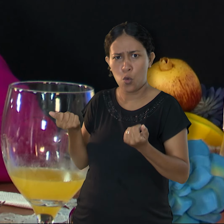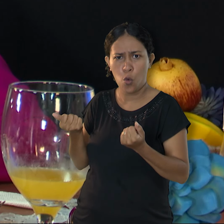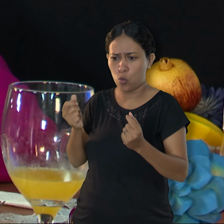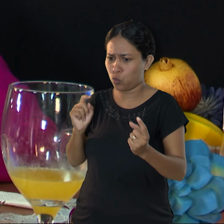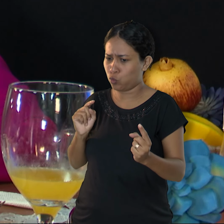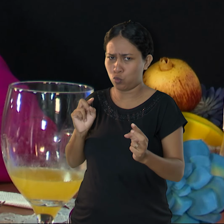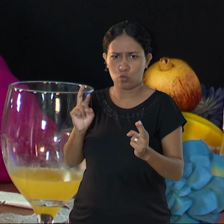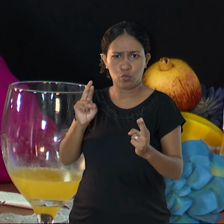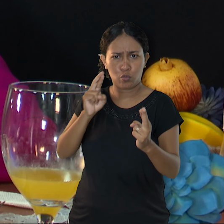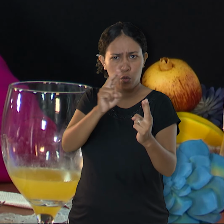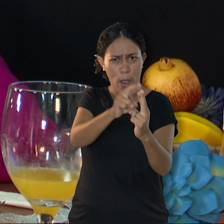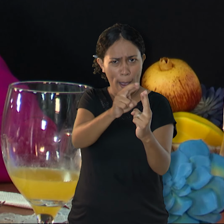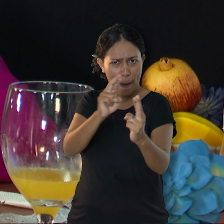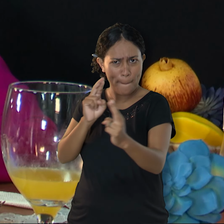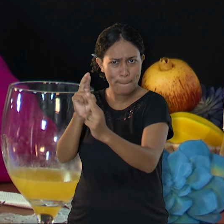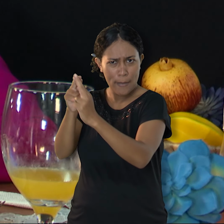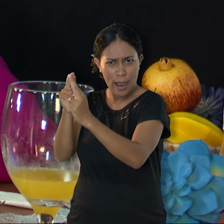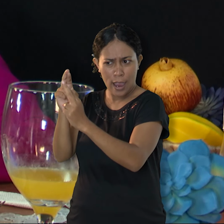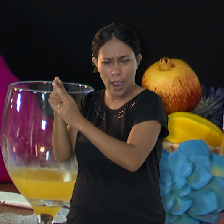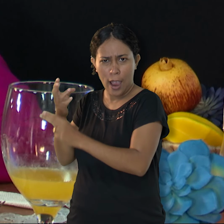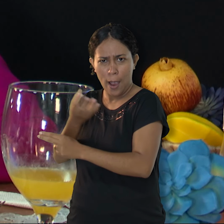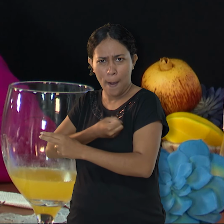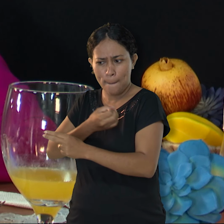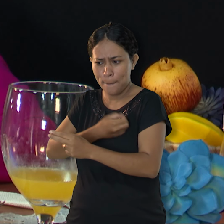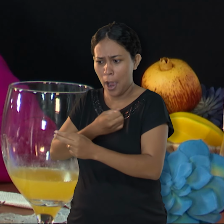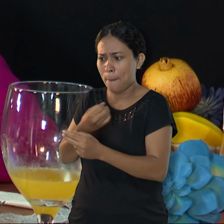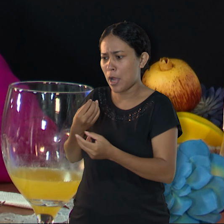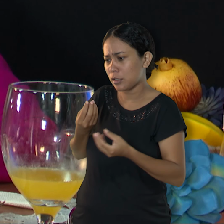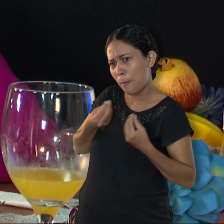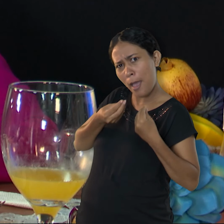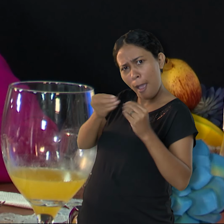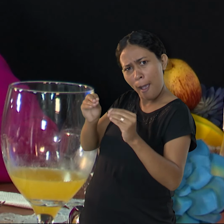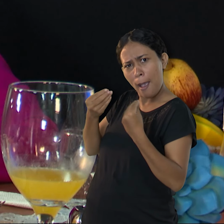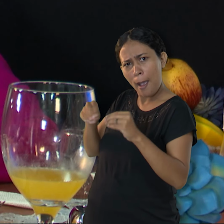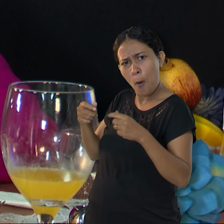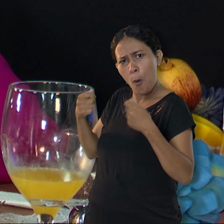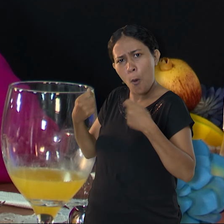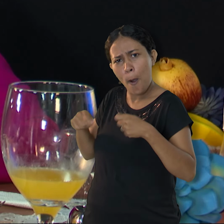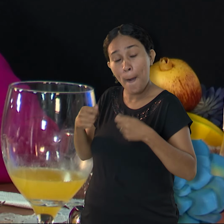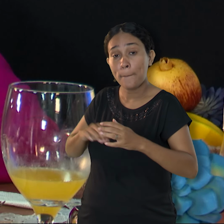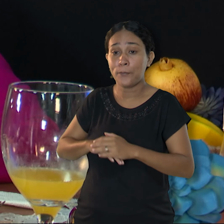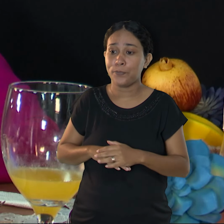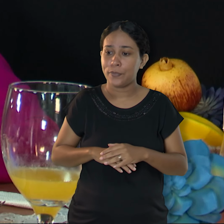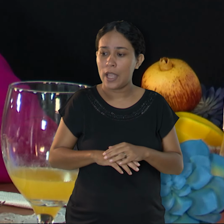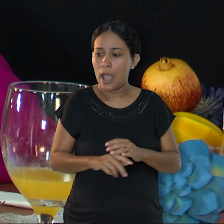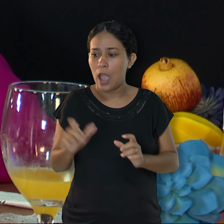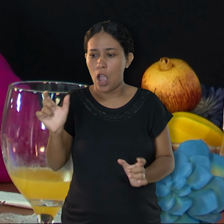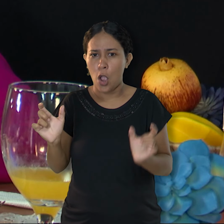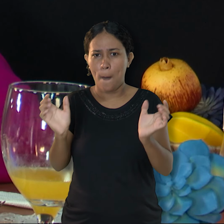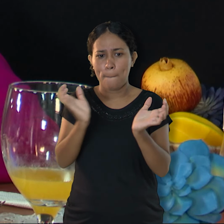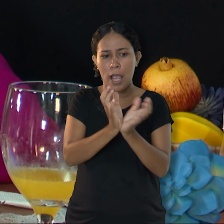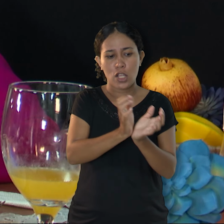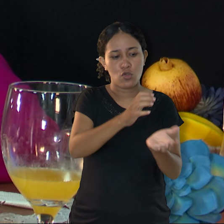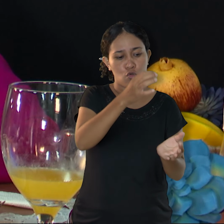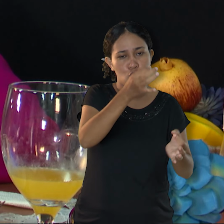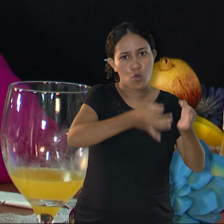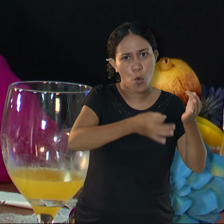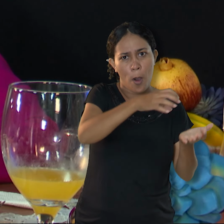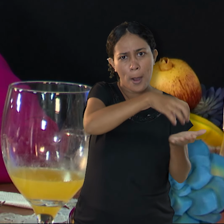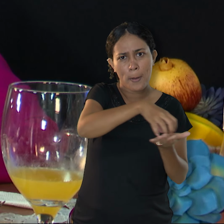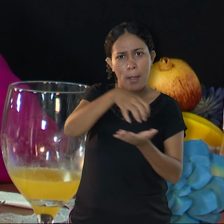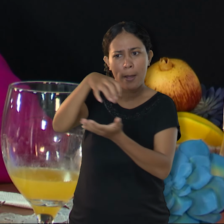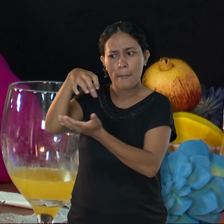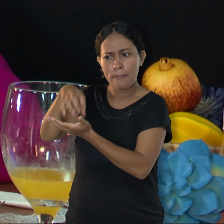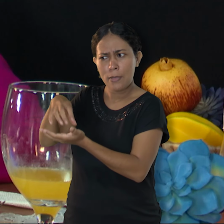ter indicador para saber se você está entregando o que você tem que entregar. E as pessoas aqui no tribunal, eles não tinham a consciência de que a gente entrega um produto